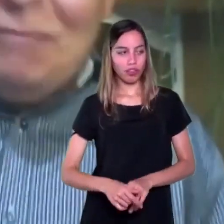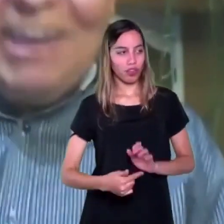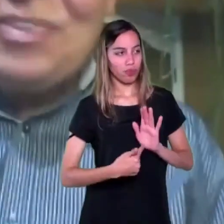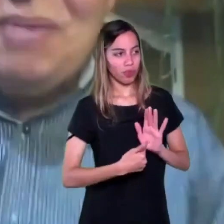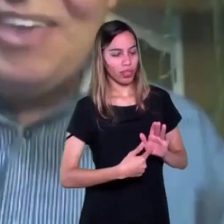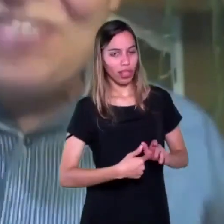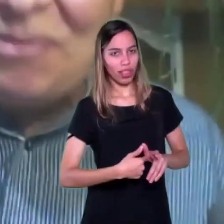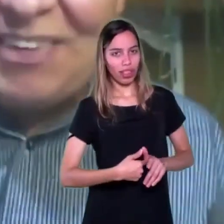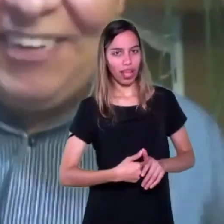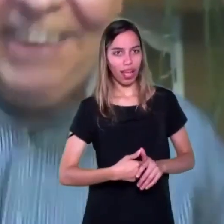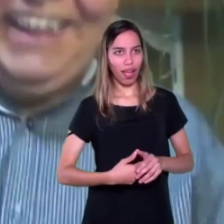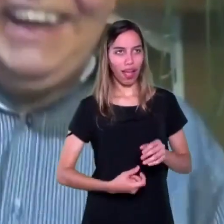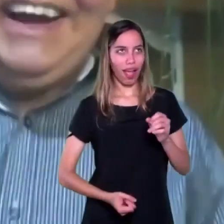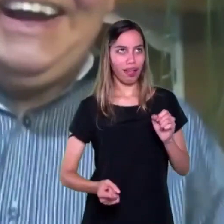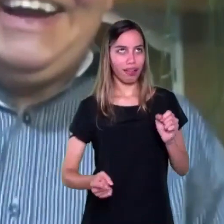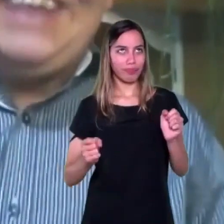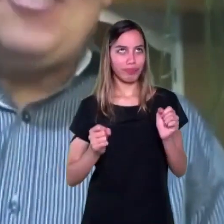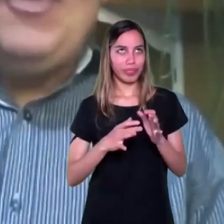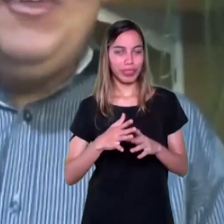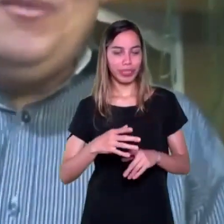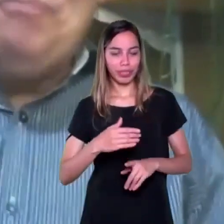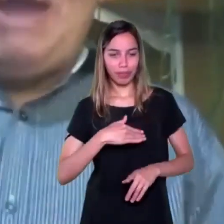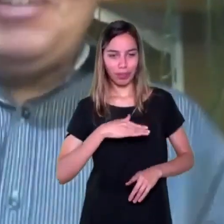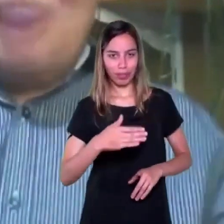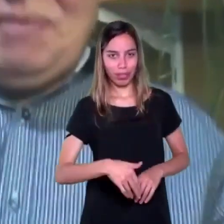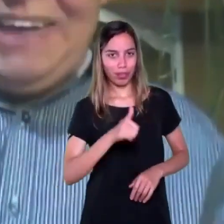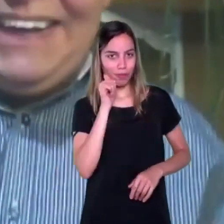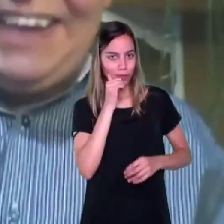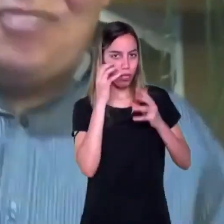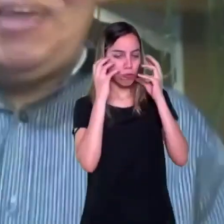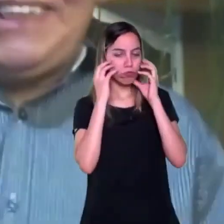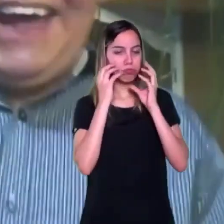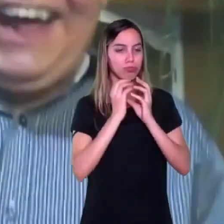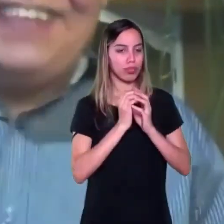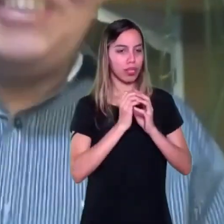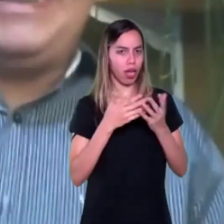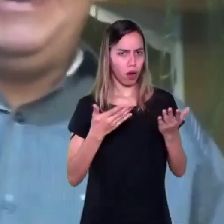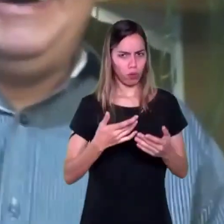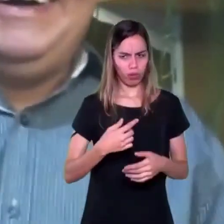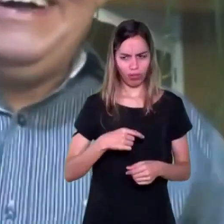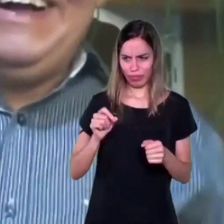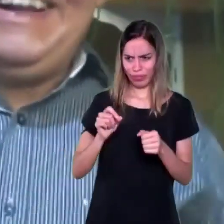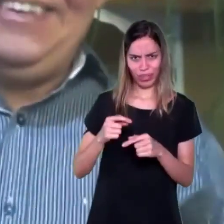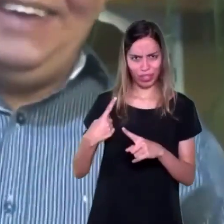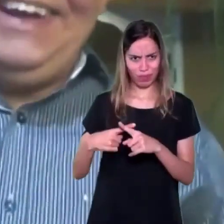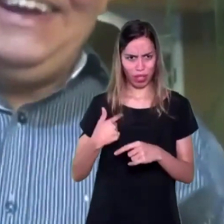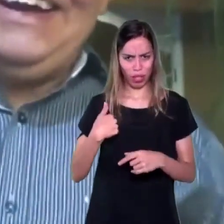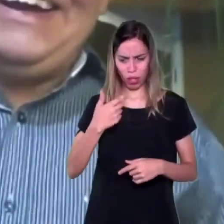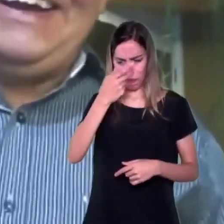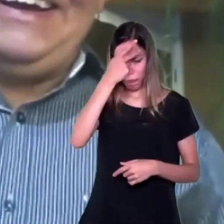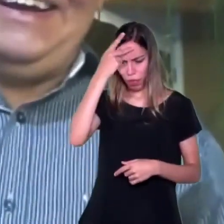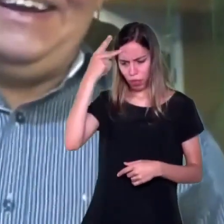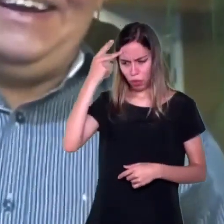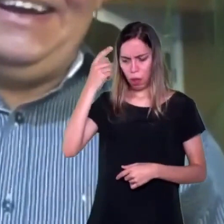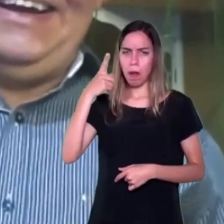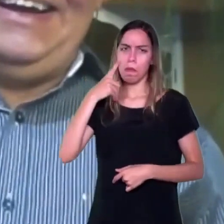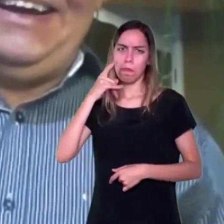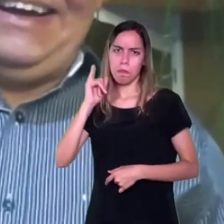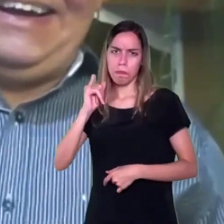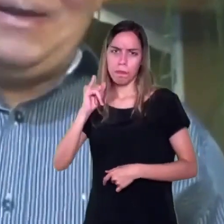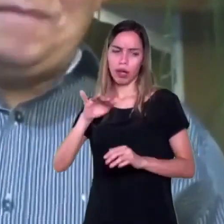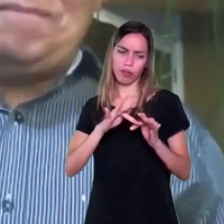não me permito mais esse tipo de coisa. Eu sou um pai de família respeitado e tal, não é?